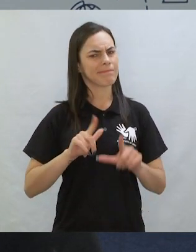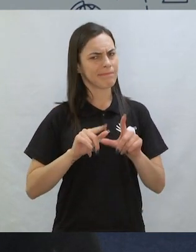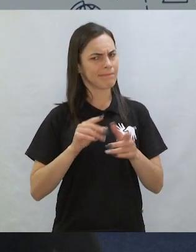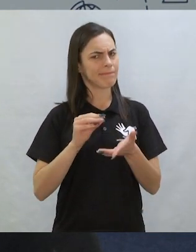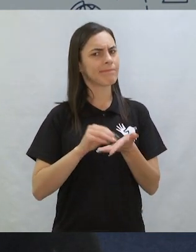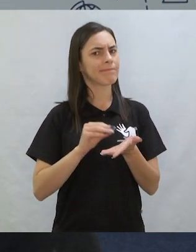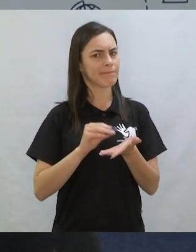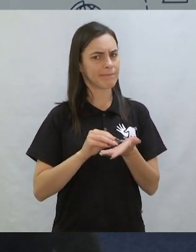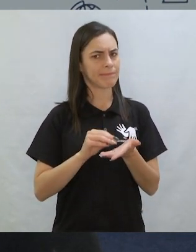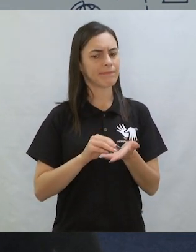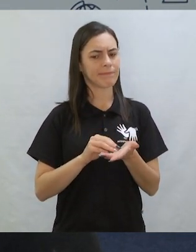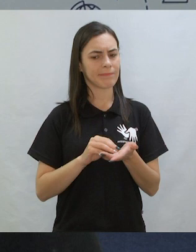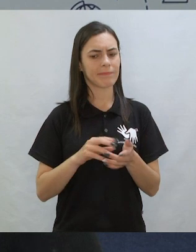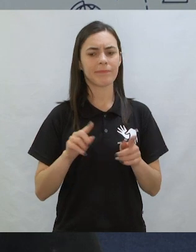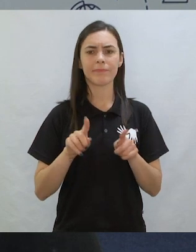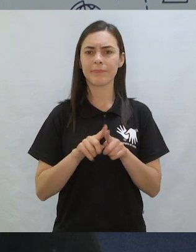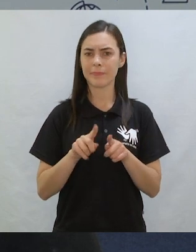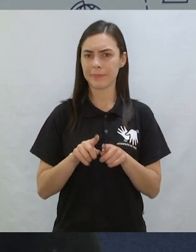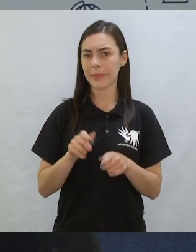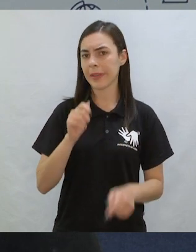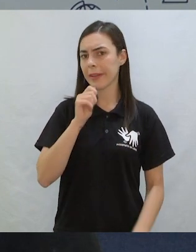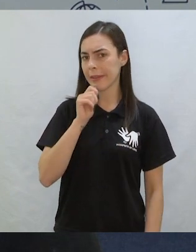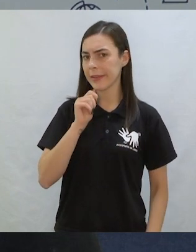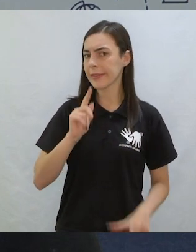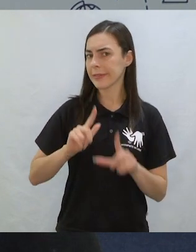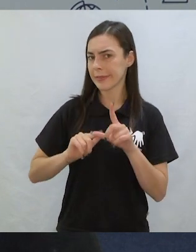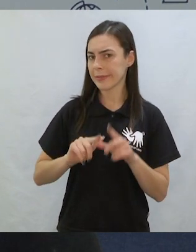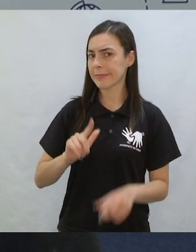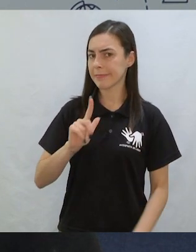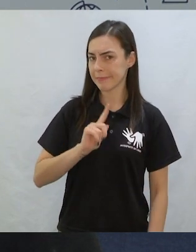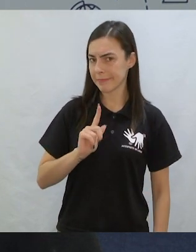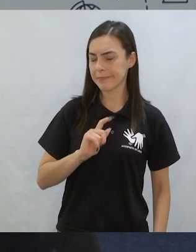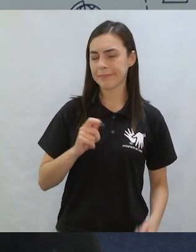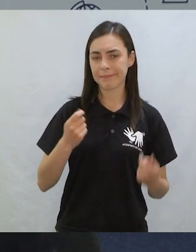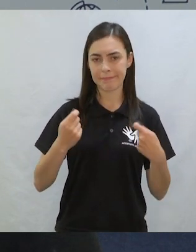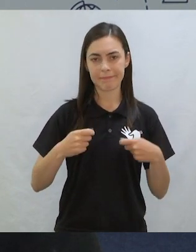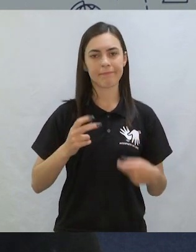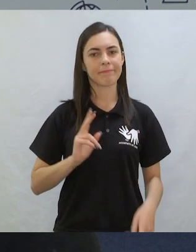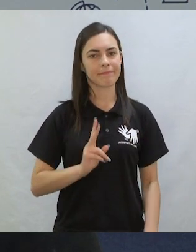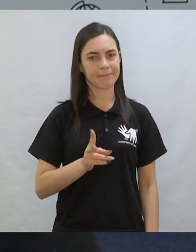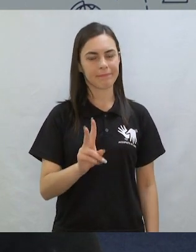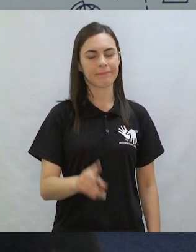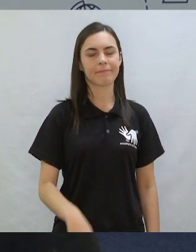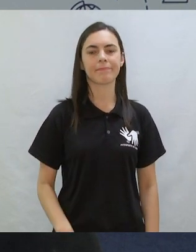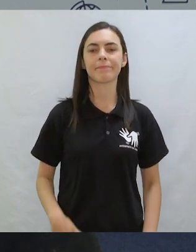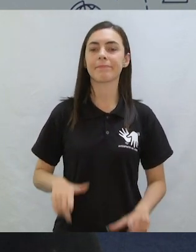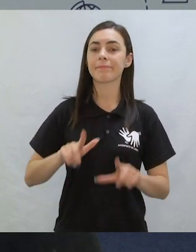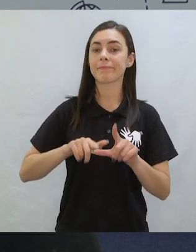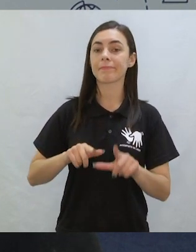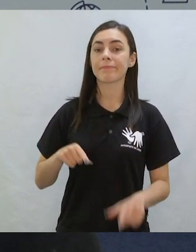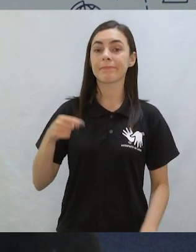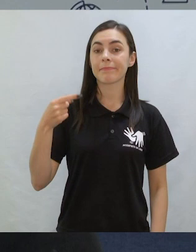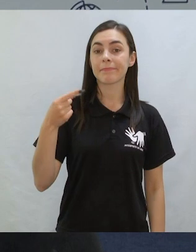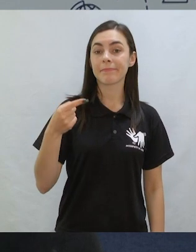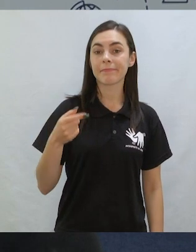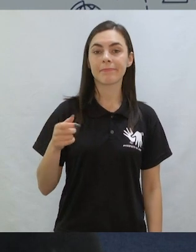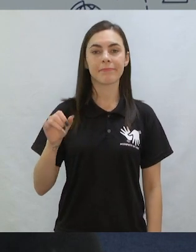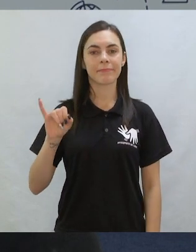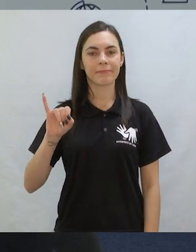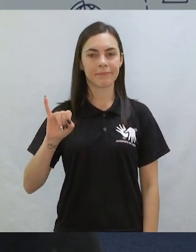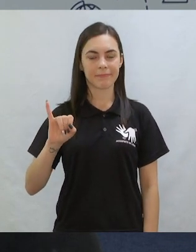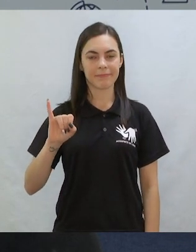Tá faltando. E tá sobrando aí letra. Então, nós temos que completar. Próxima letra,